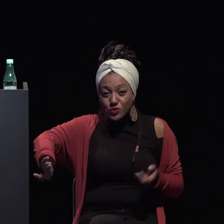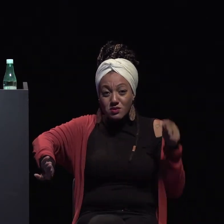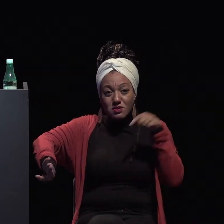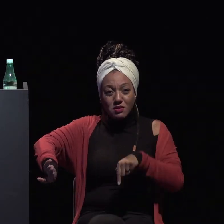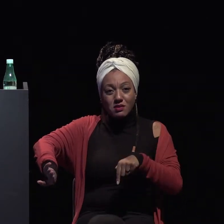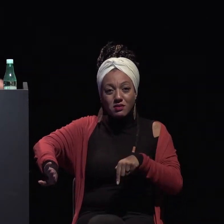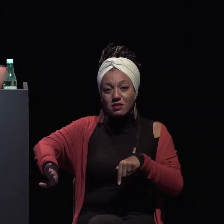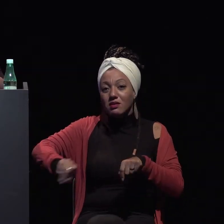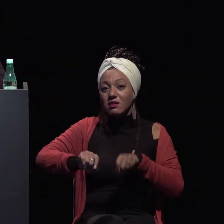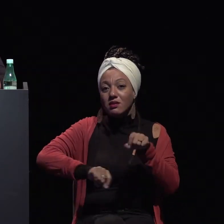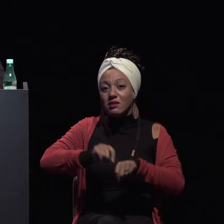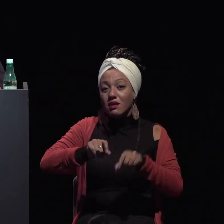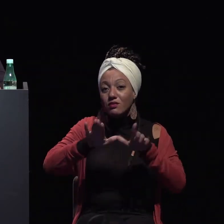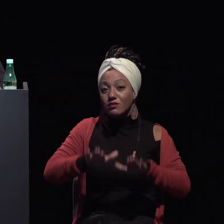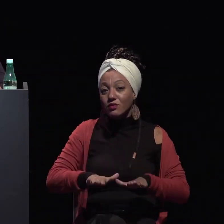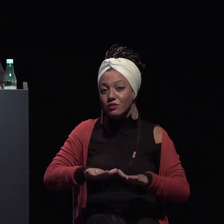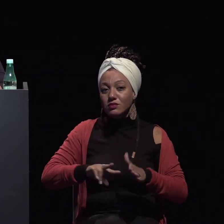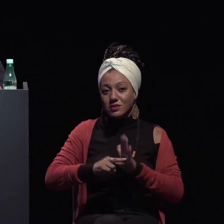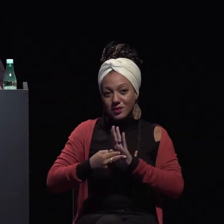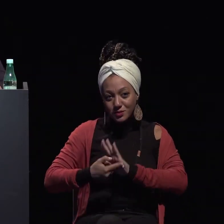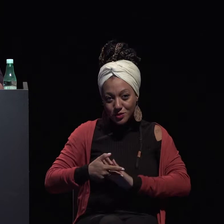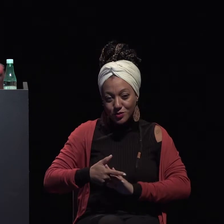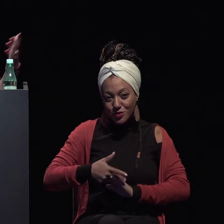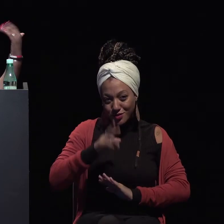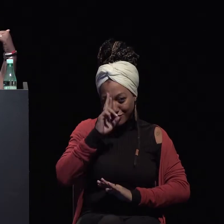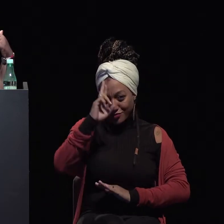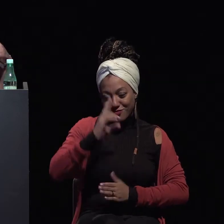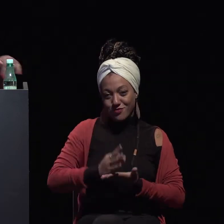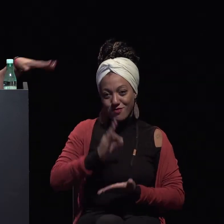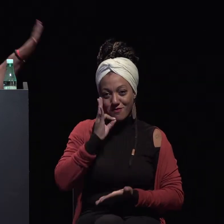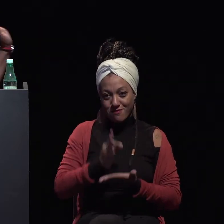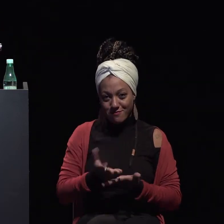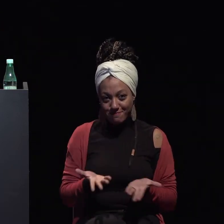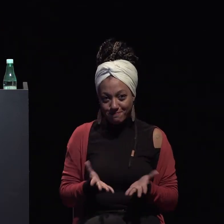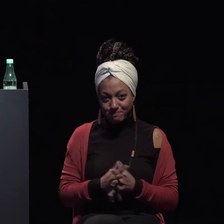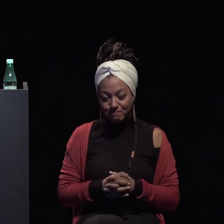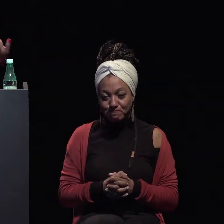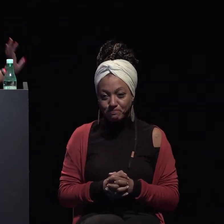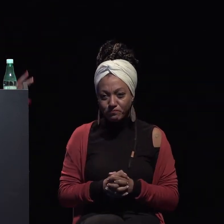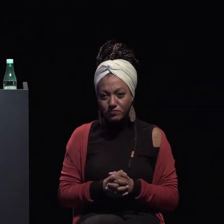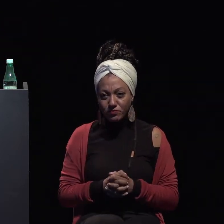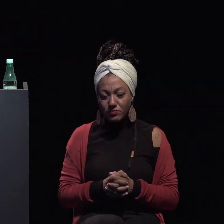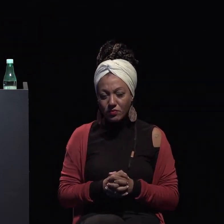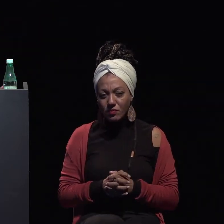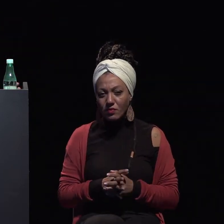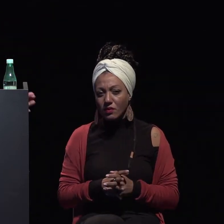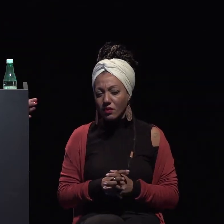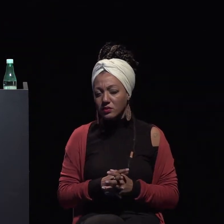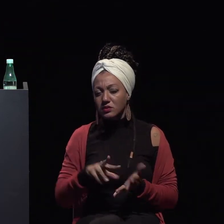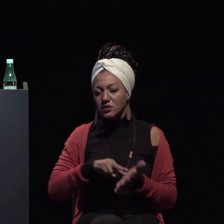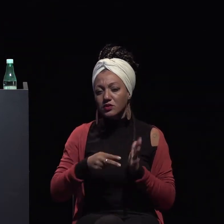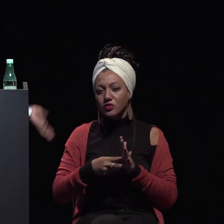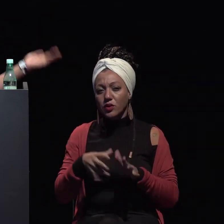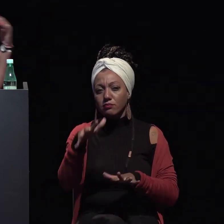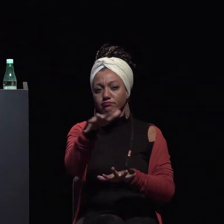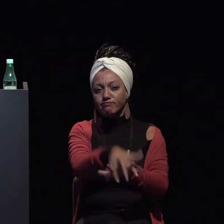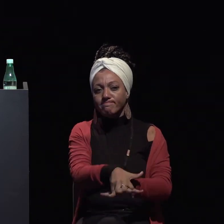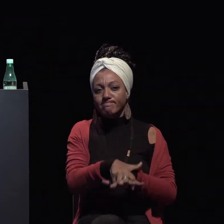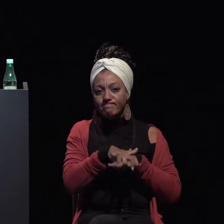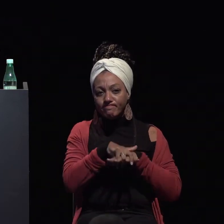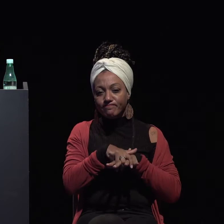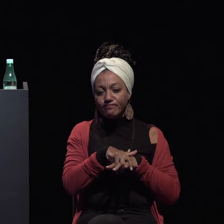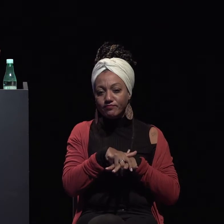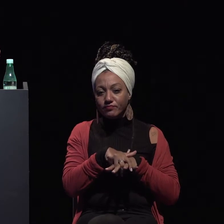margem. É sobre tudo isso. E aí, a gente começa com uma história colonial, exatamente para